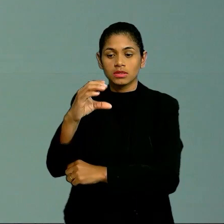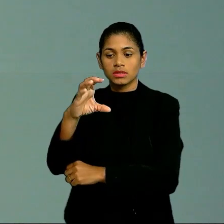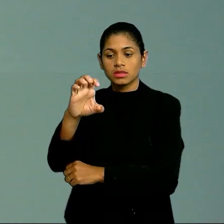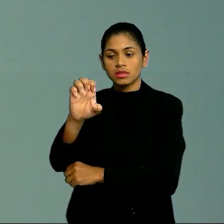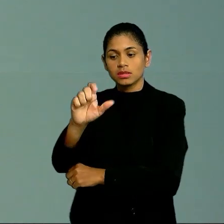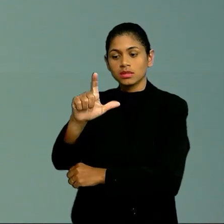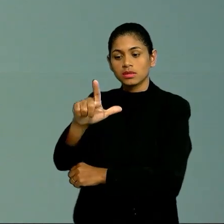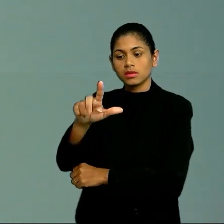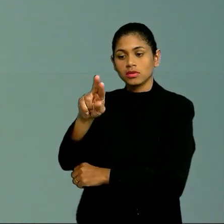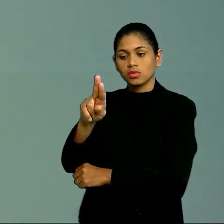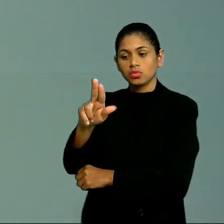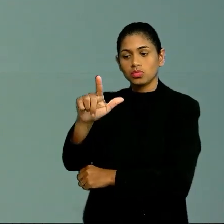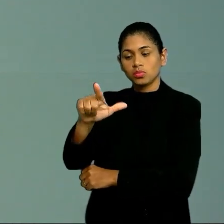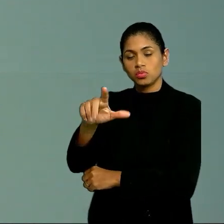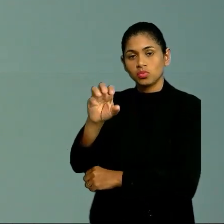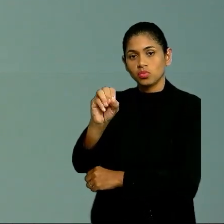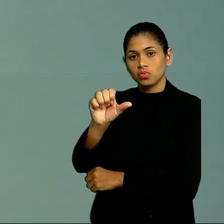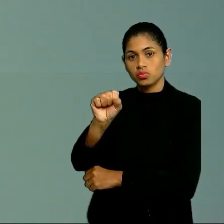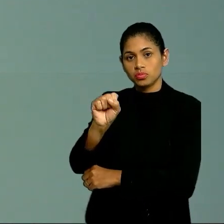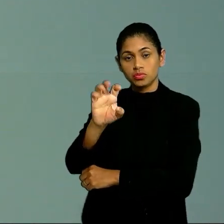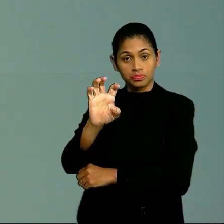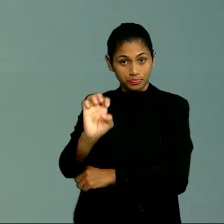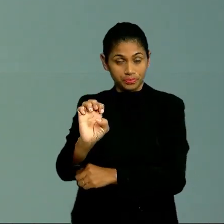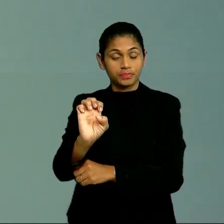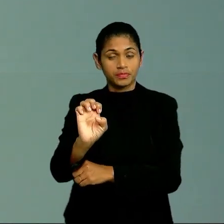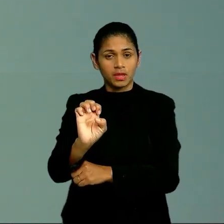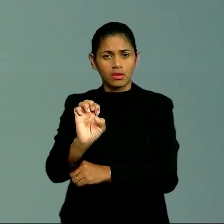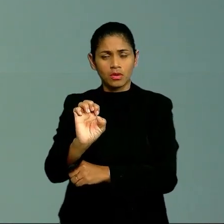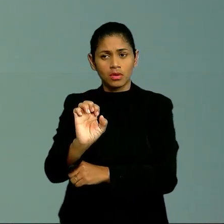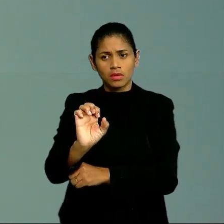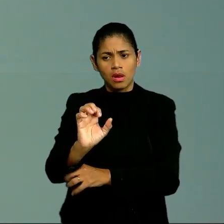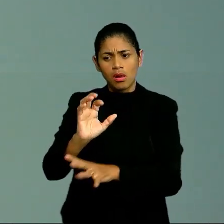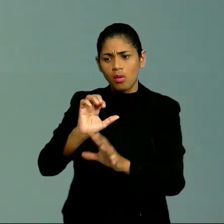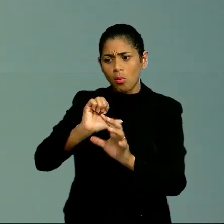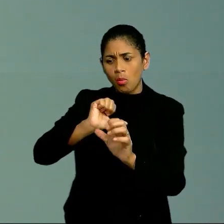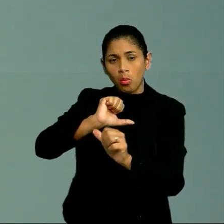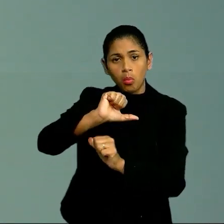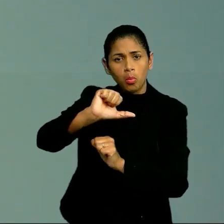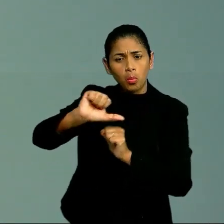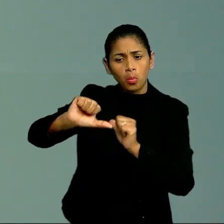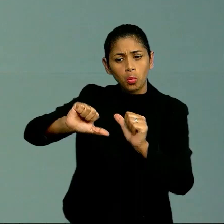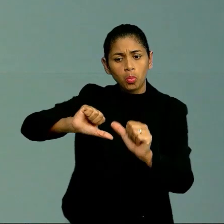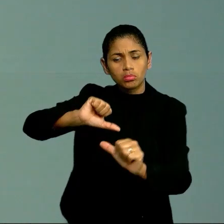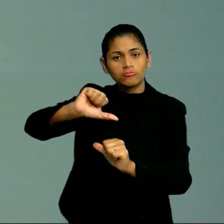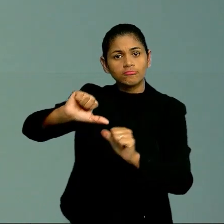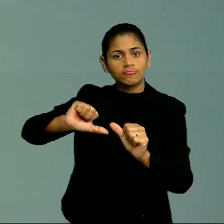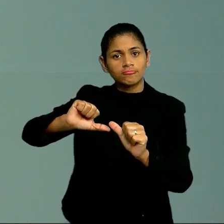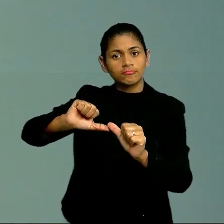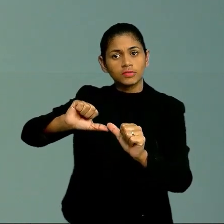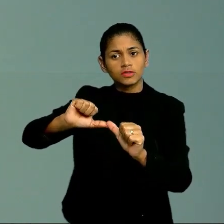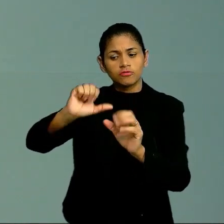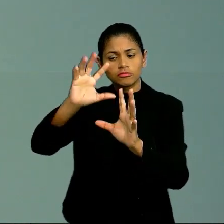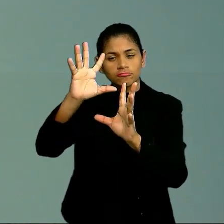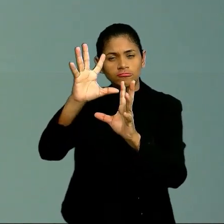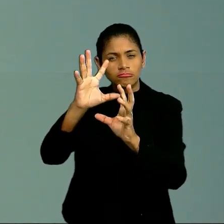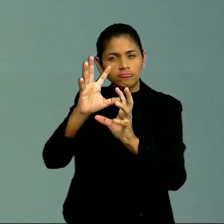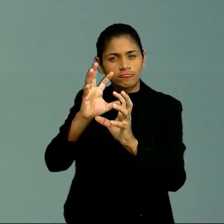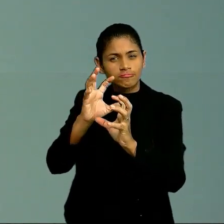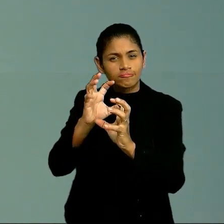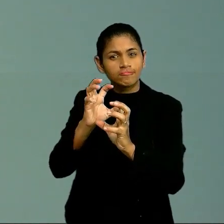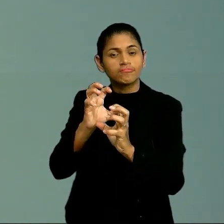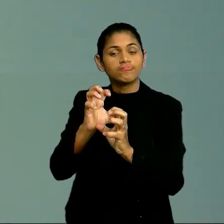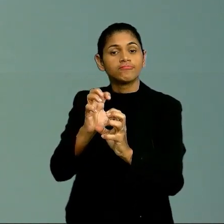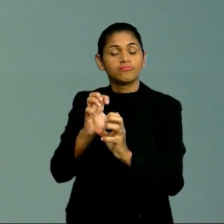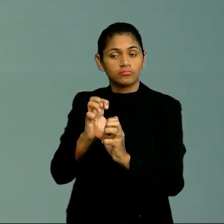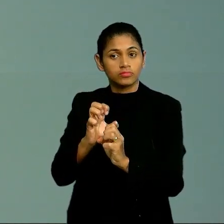foi mudando e nosso apêndice ele começou atrofiando porque não tinha mais serventia, tá? Ele tem sim